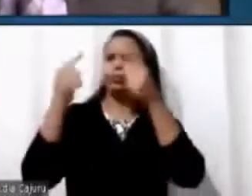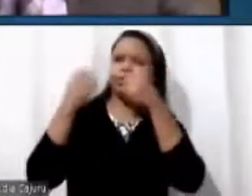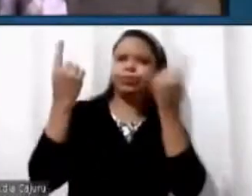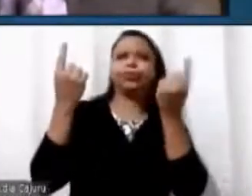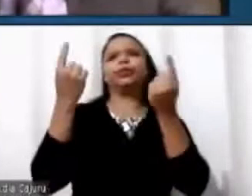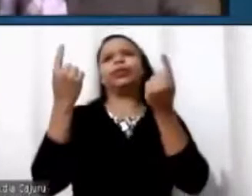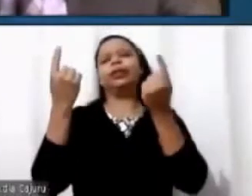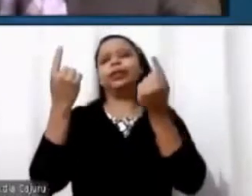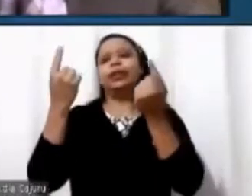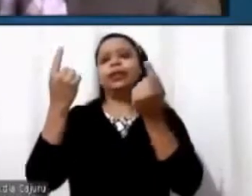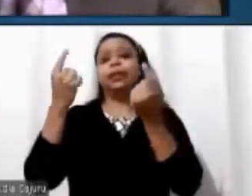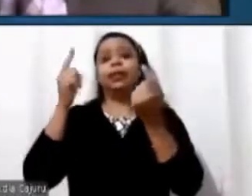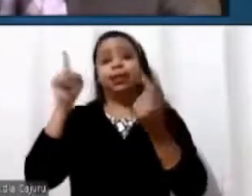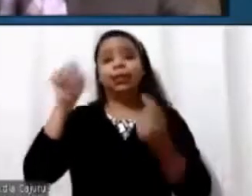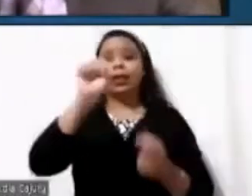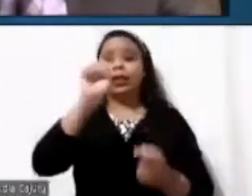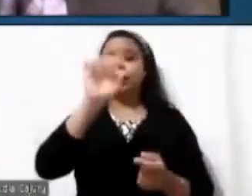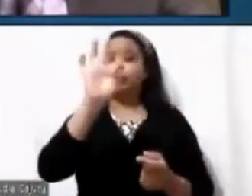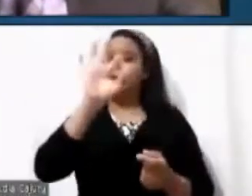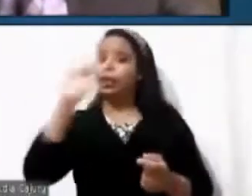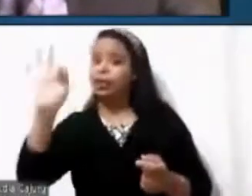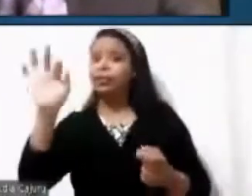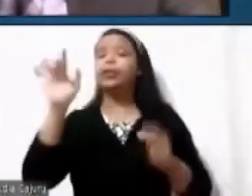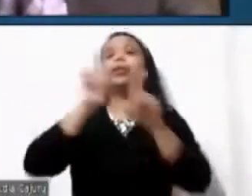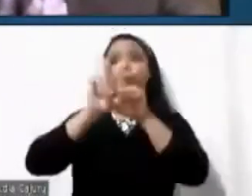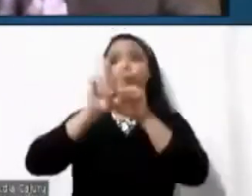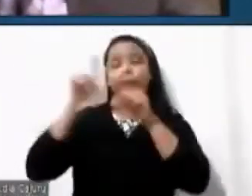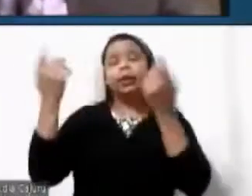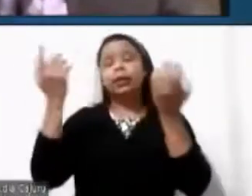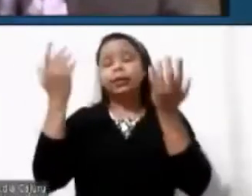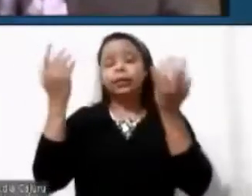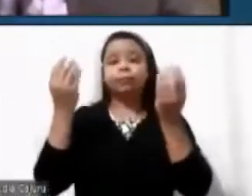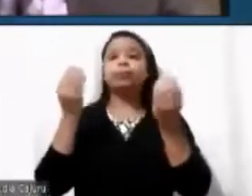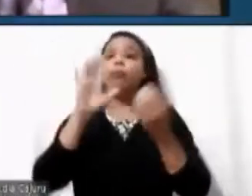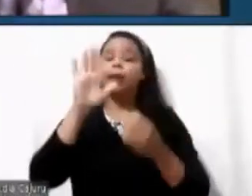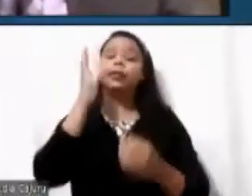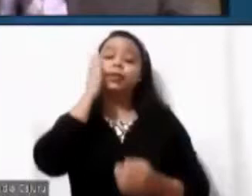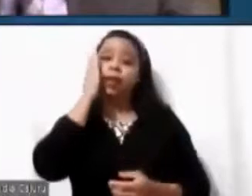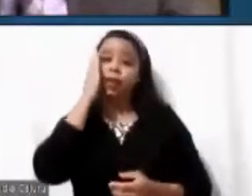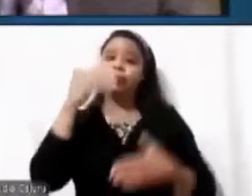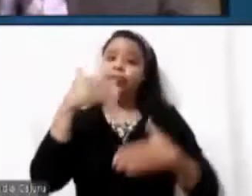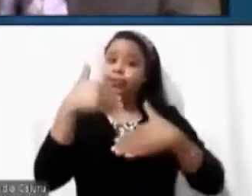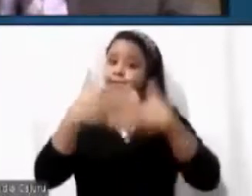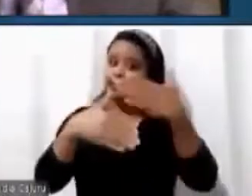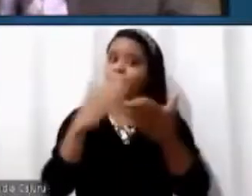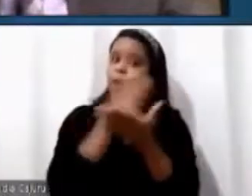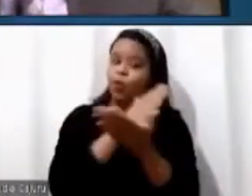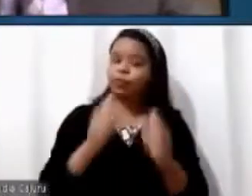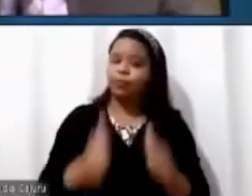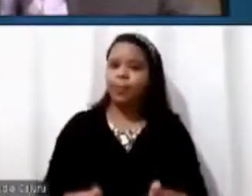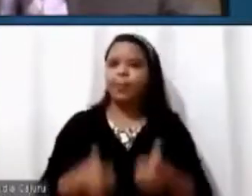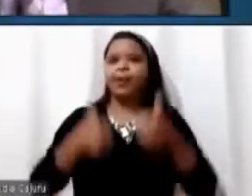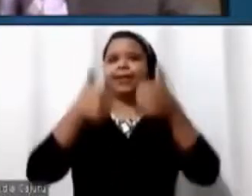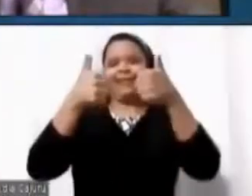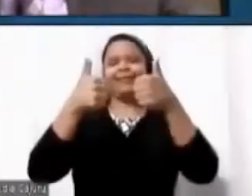precisar a jurisprudência se assentar um pouco. Mas o fato é que, conforme, inclusive, o próprio